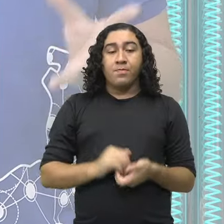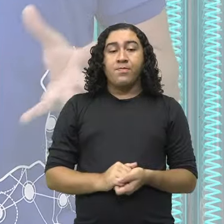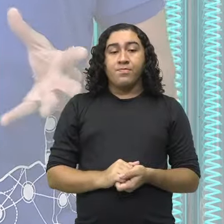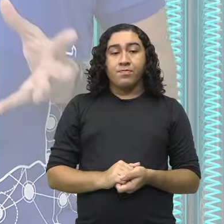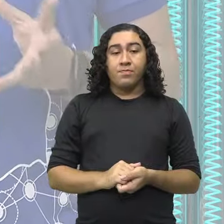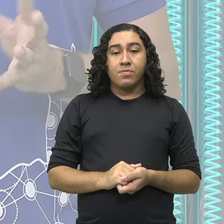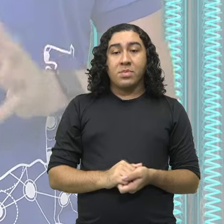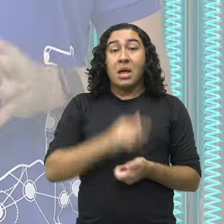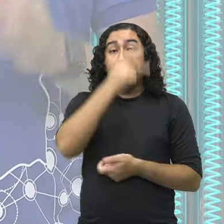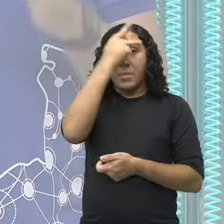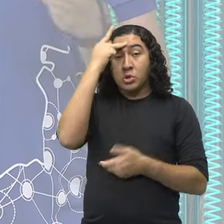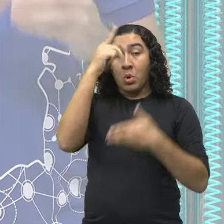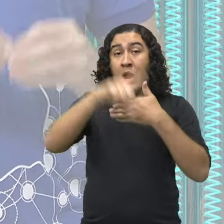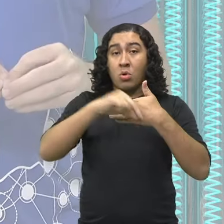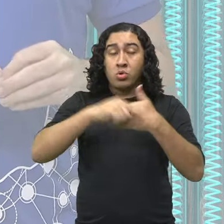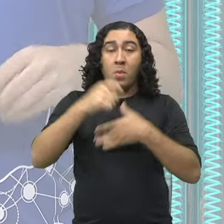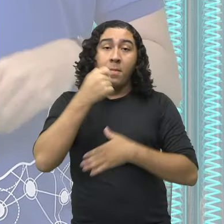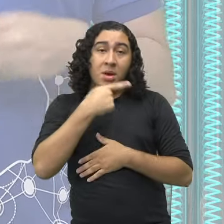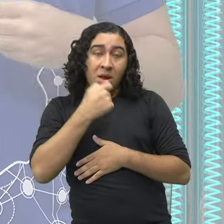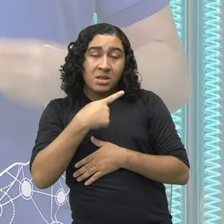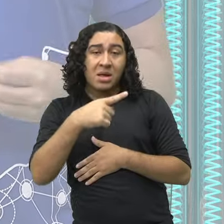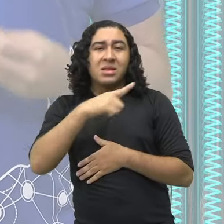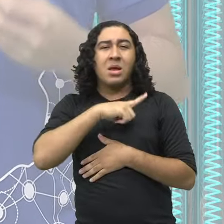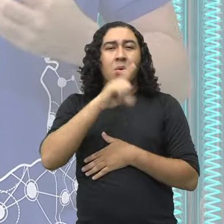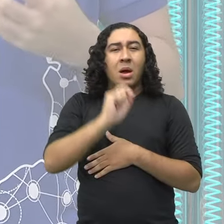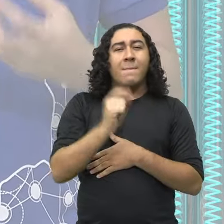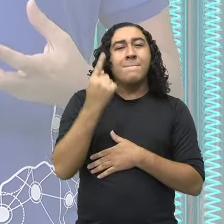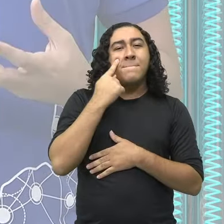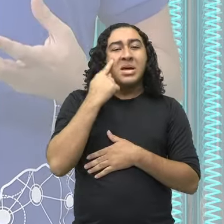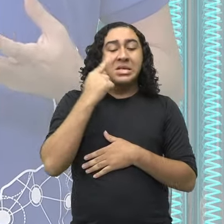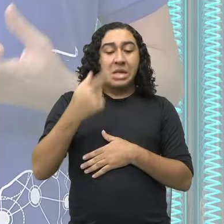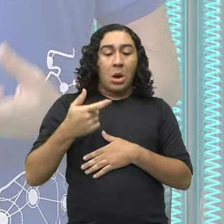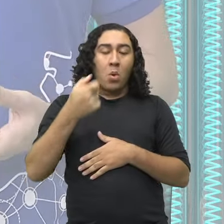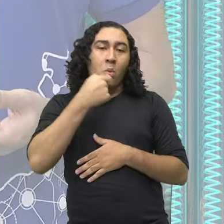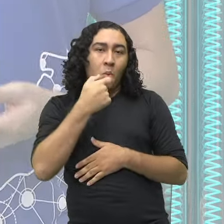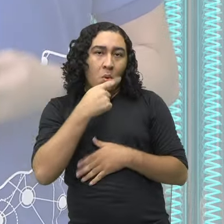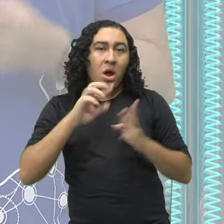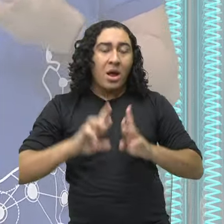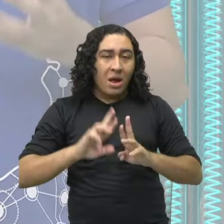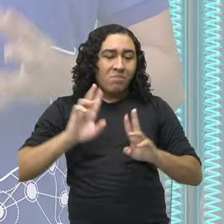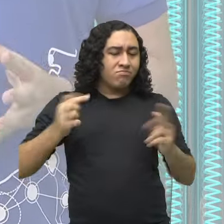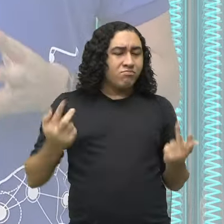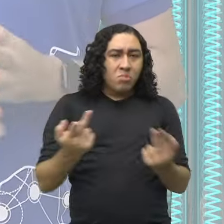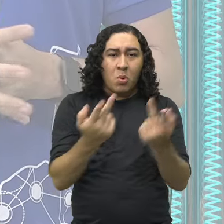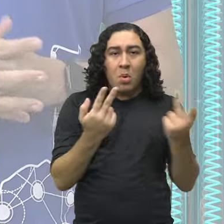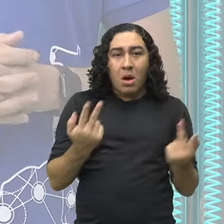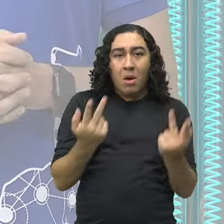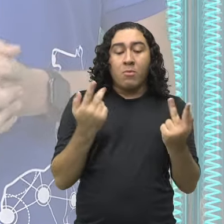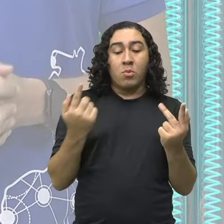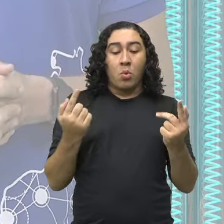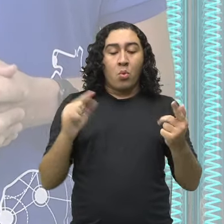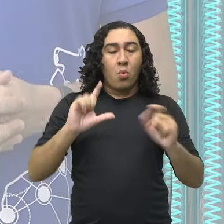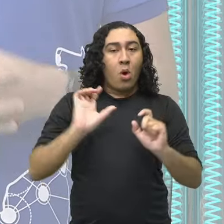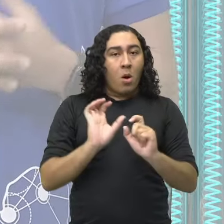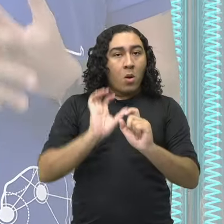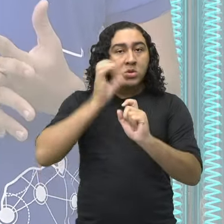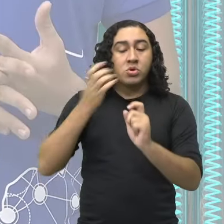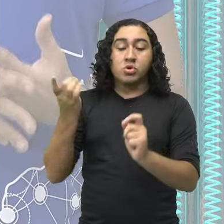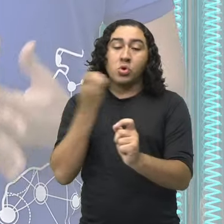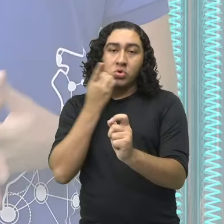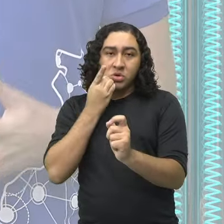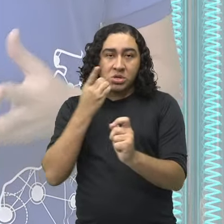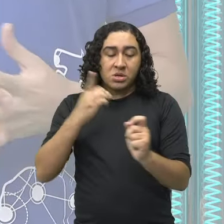em geral, ri de si mesmo. Trata com a mesma importância fatos cotidianos